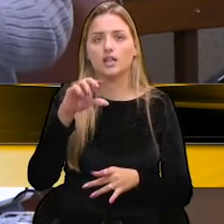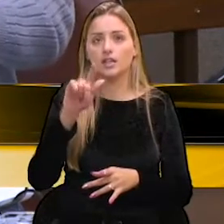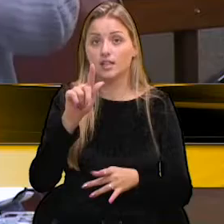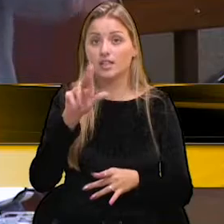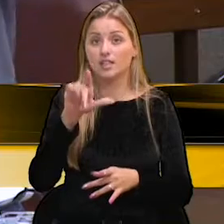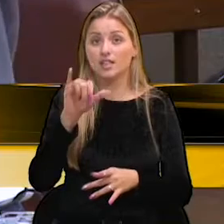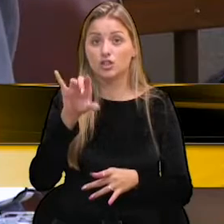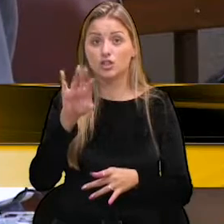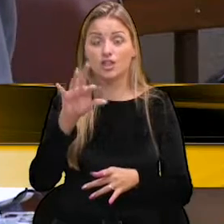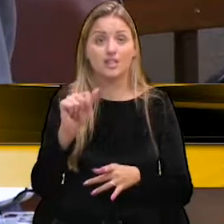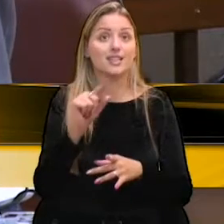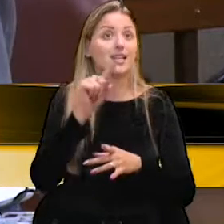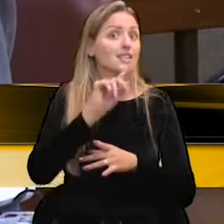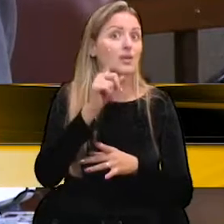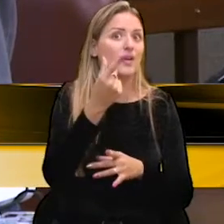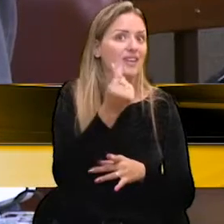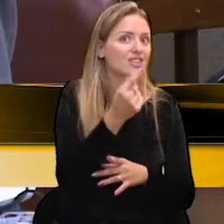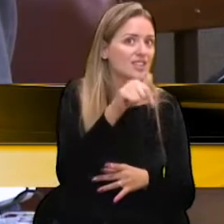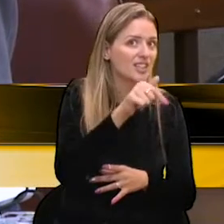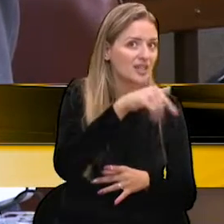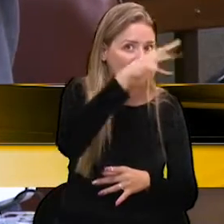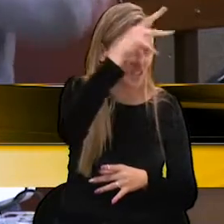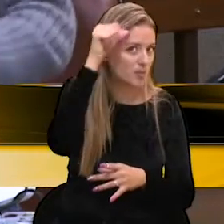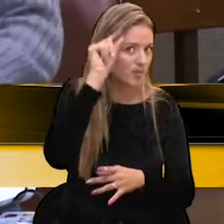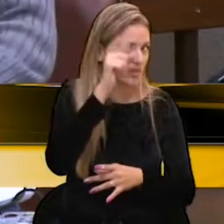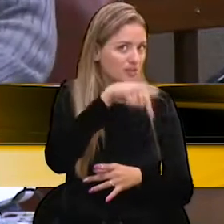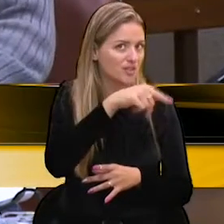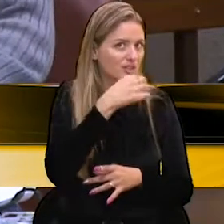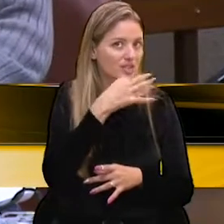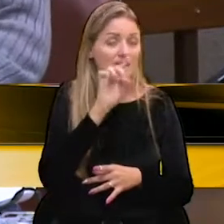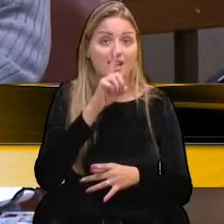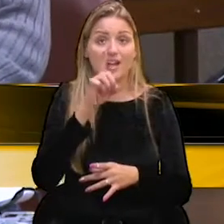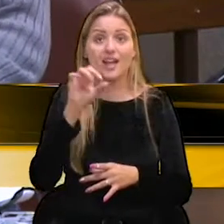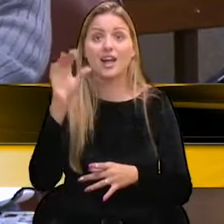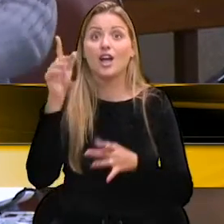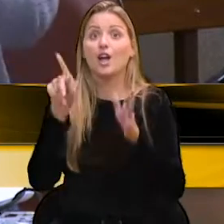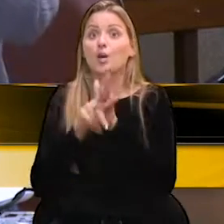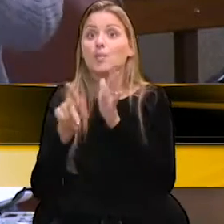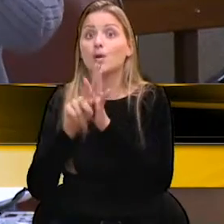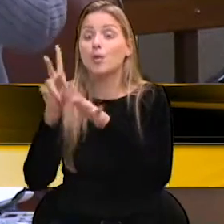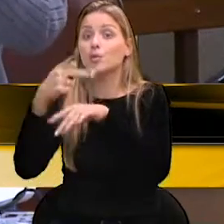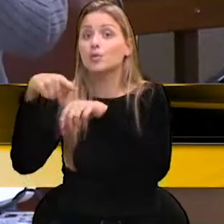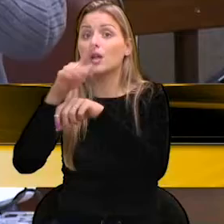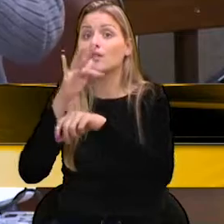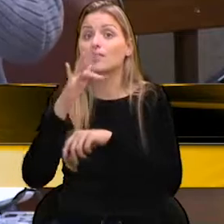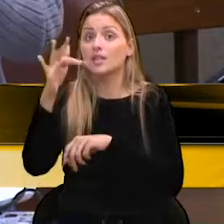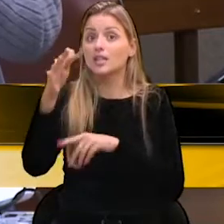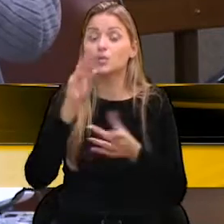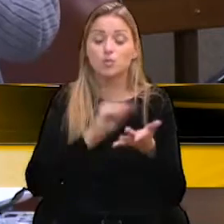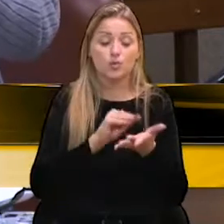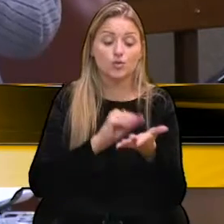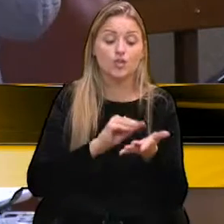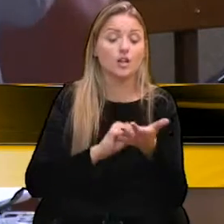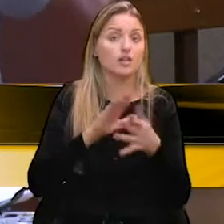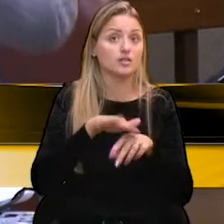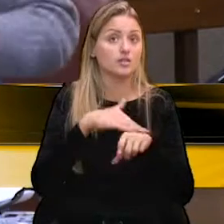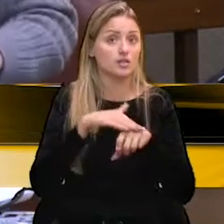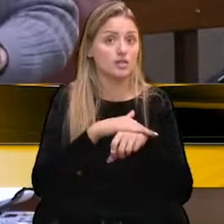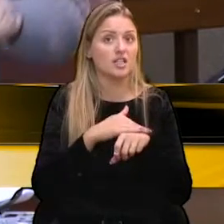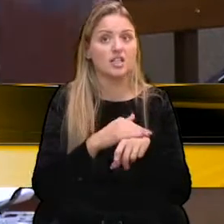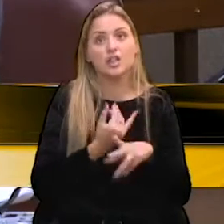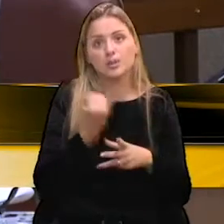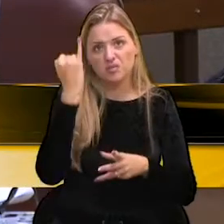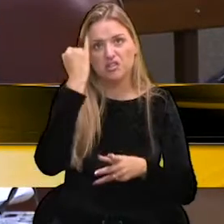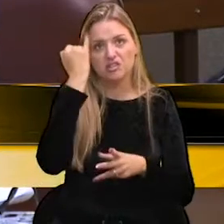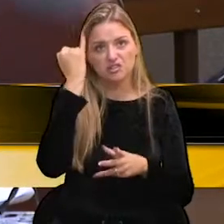município. É uma verba federal que a União manda para Caxias do Sul. E por falta de diálogo, tá? E por